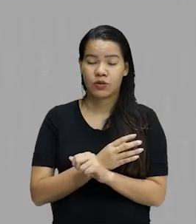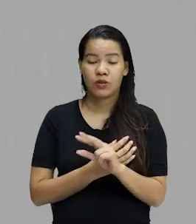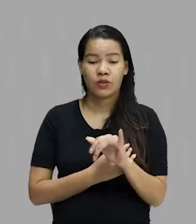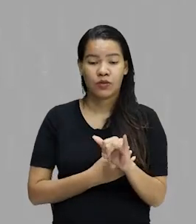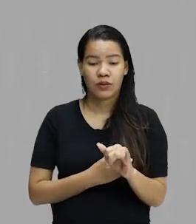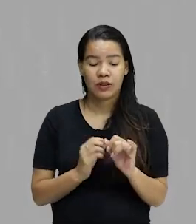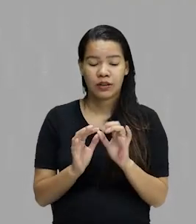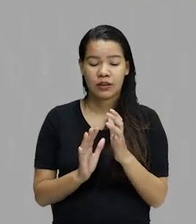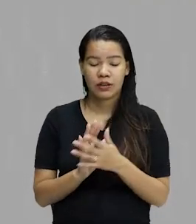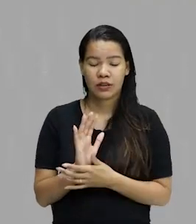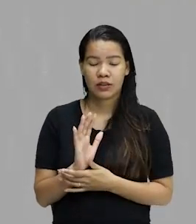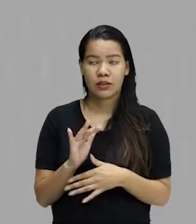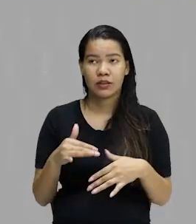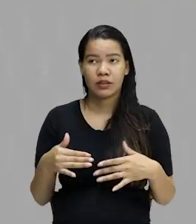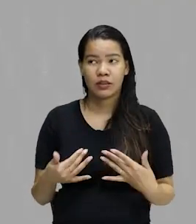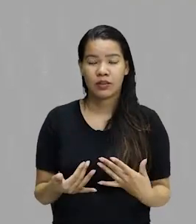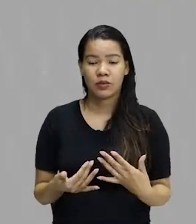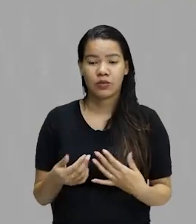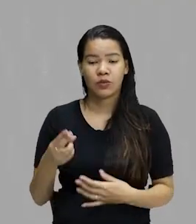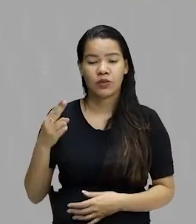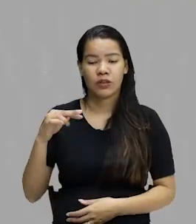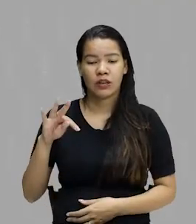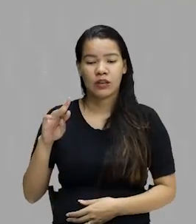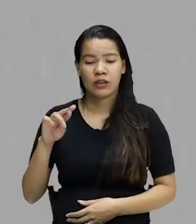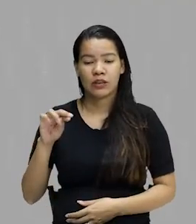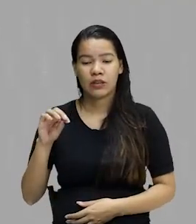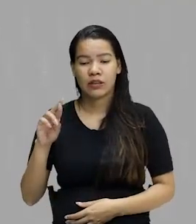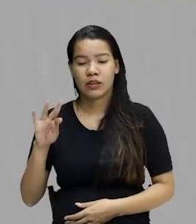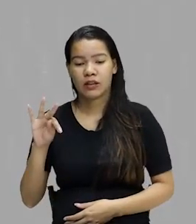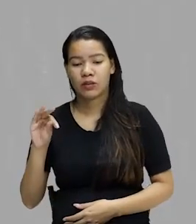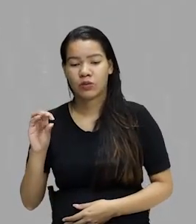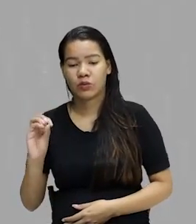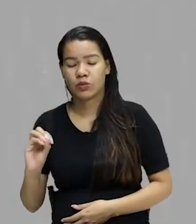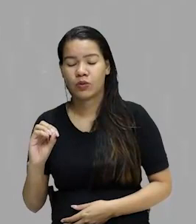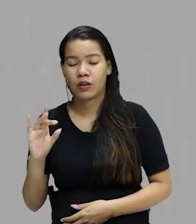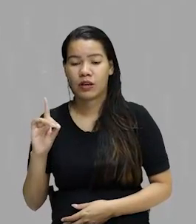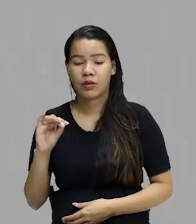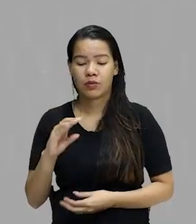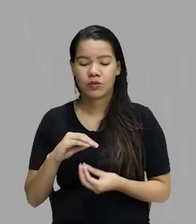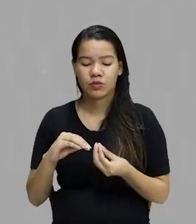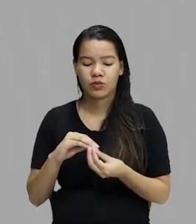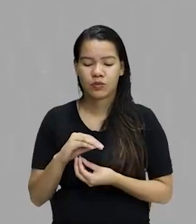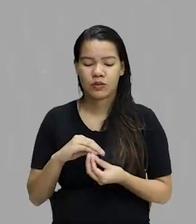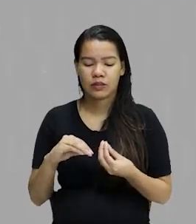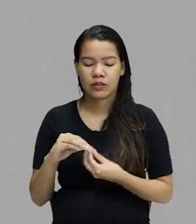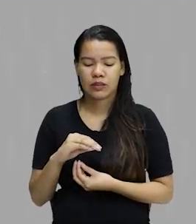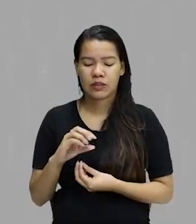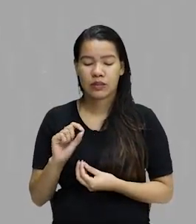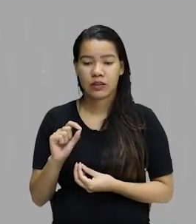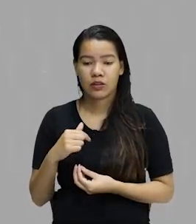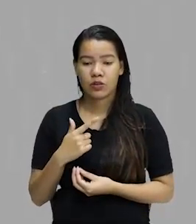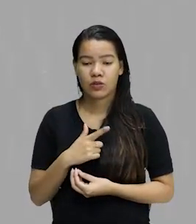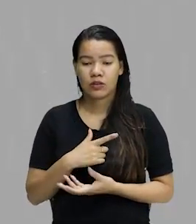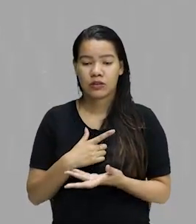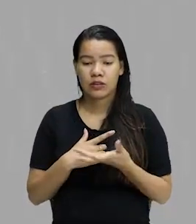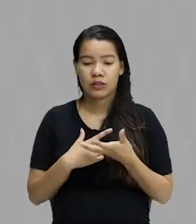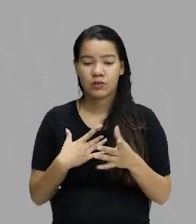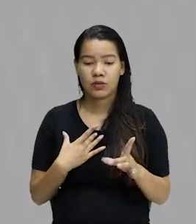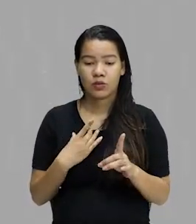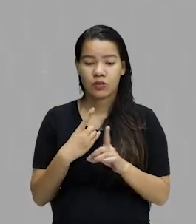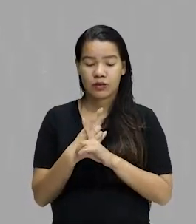vai gerar o nitrato de bário. Então, é a substância que queremos